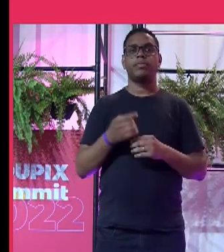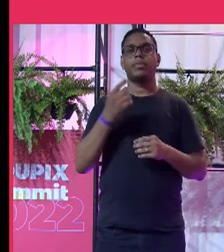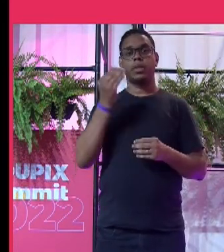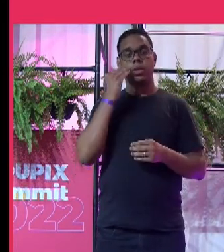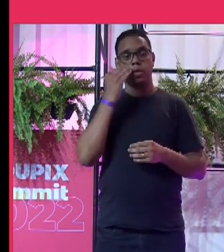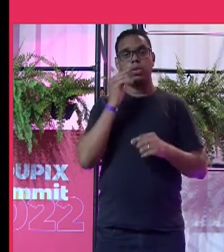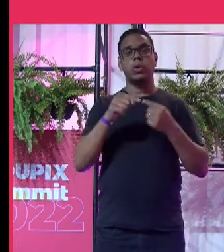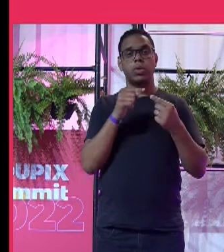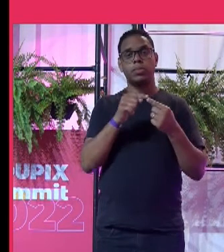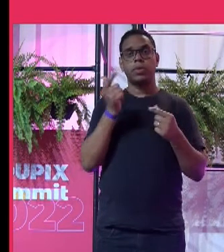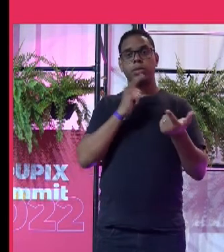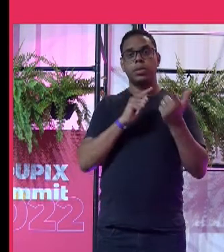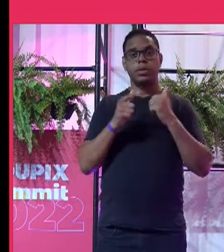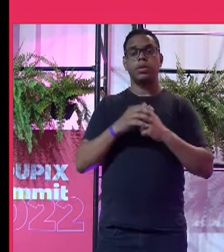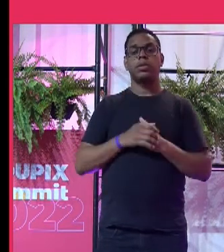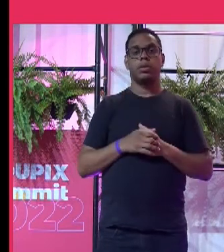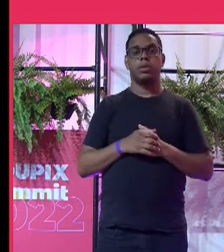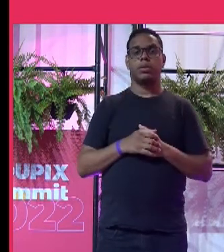busca pela